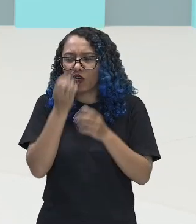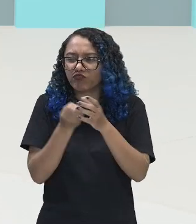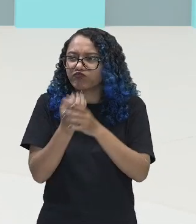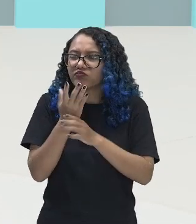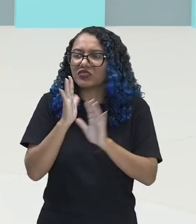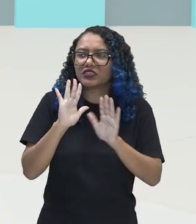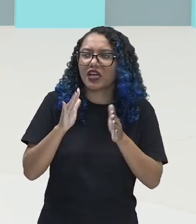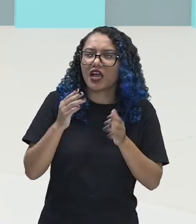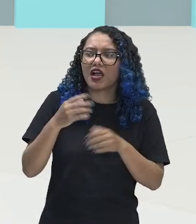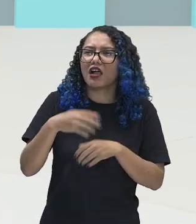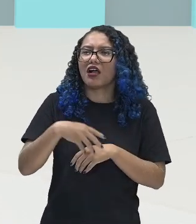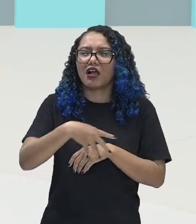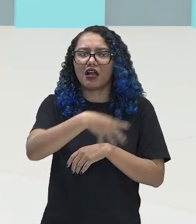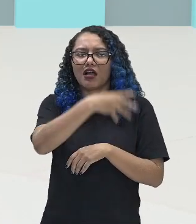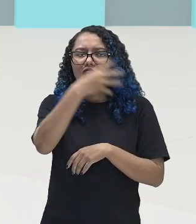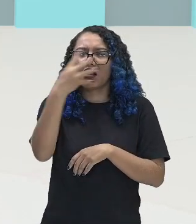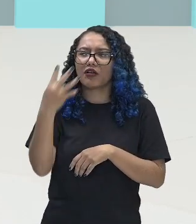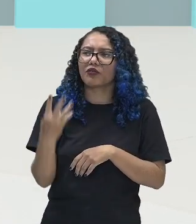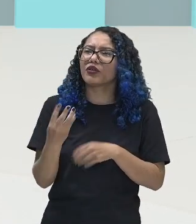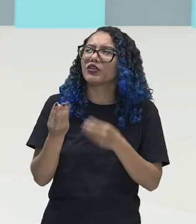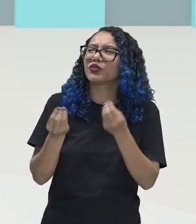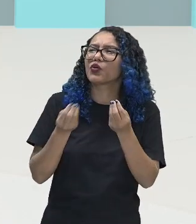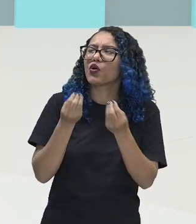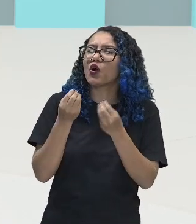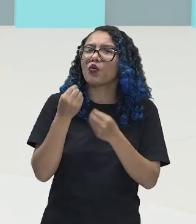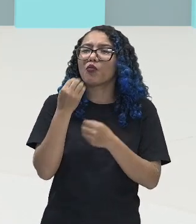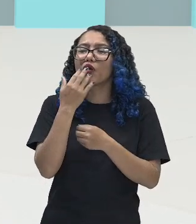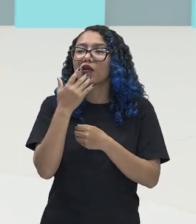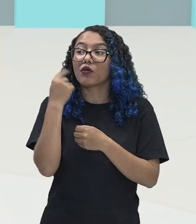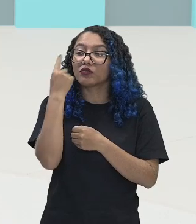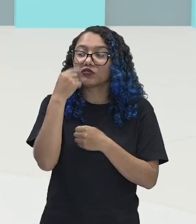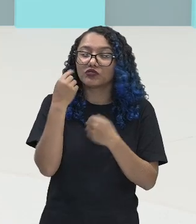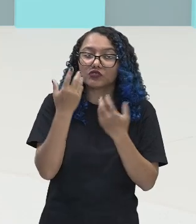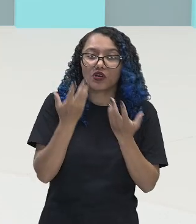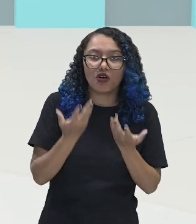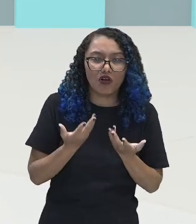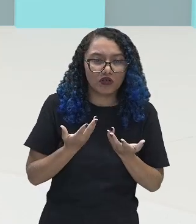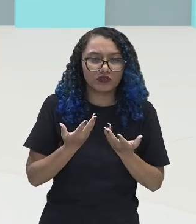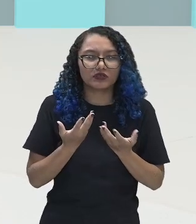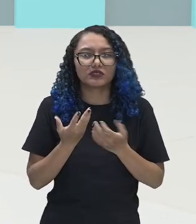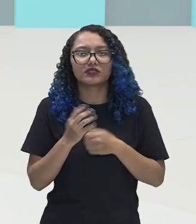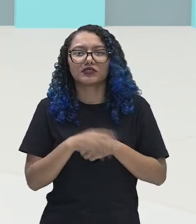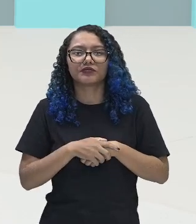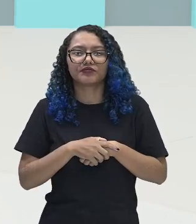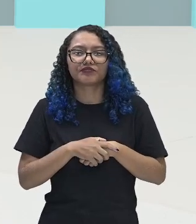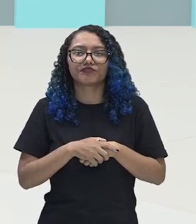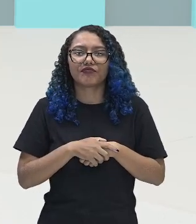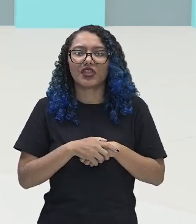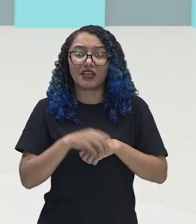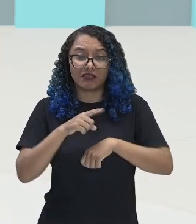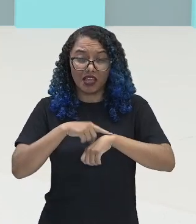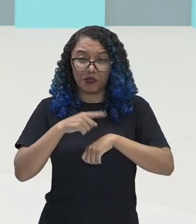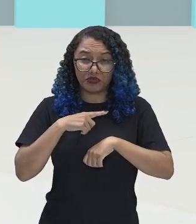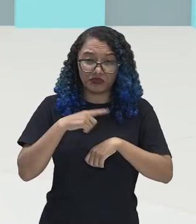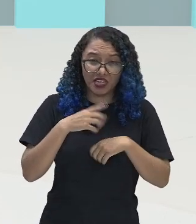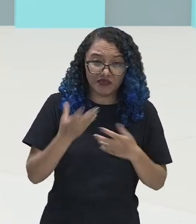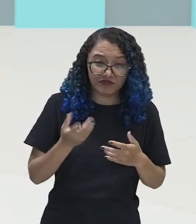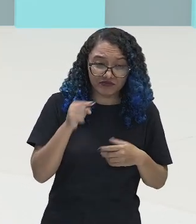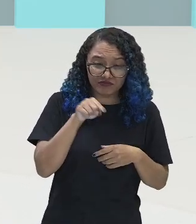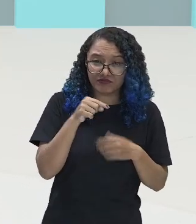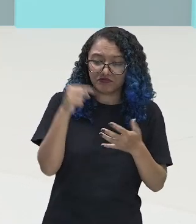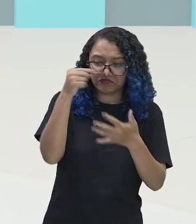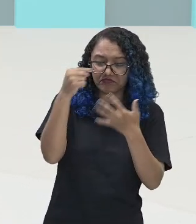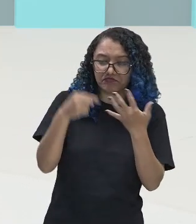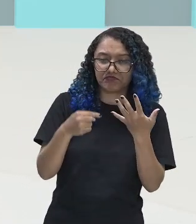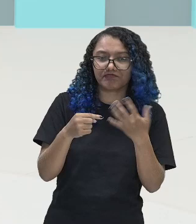Qual a cor dos olhos dos meus amados? Temos tempo para isso? Não. Isso ocupa muitas horas. Então